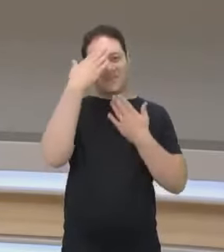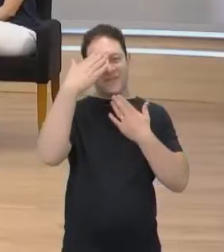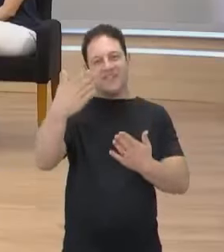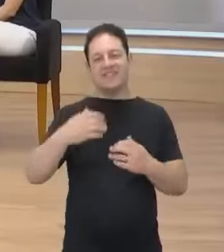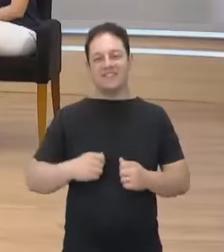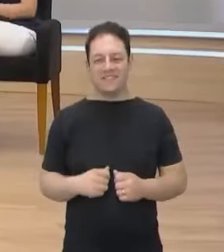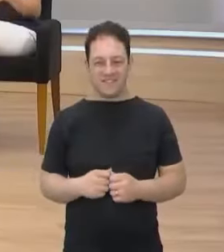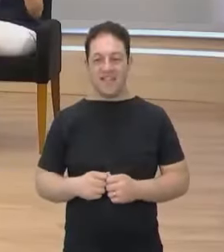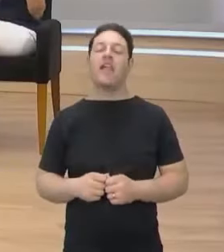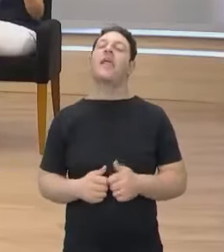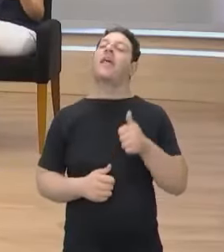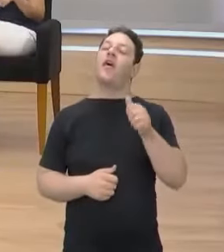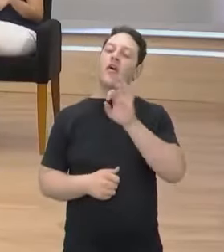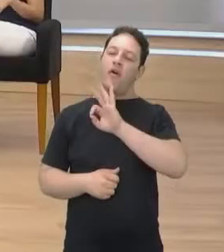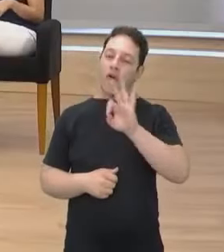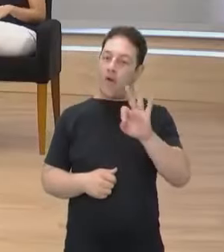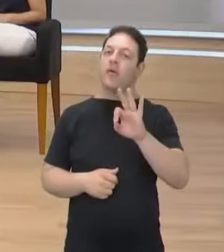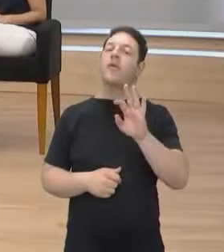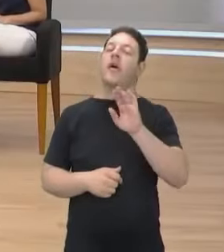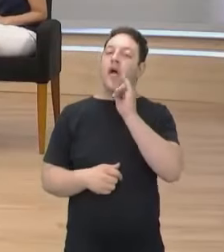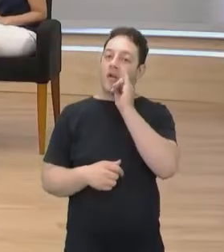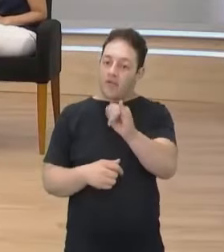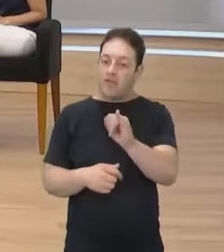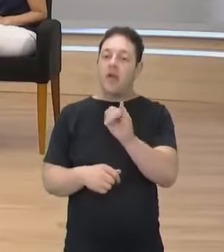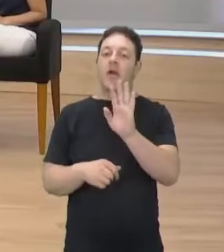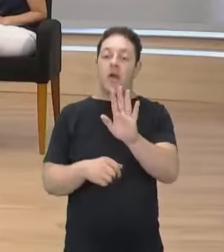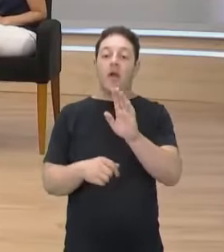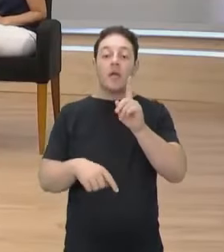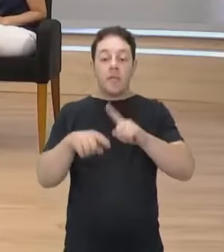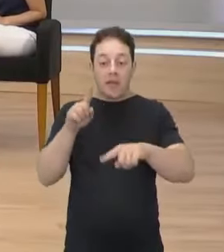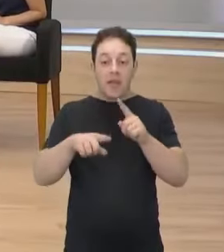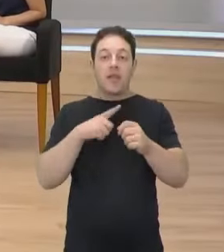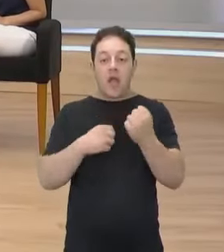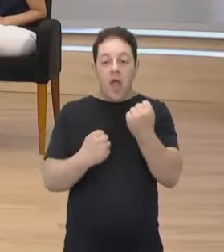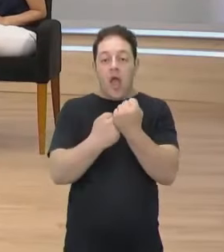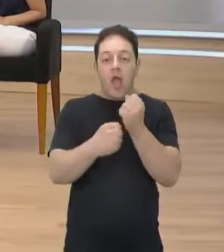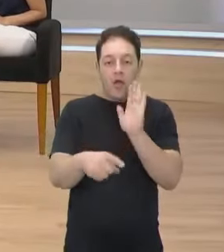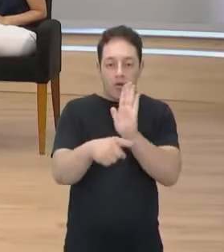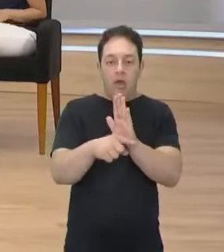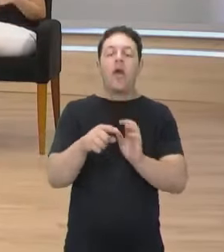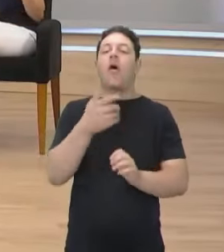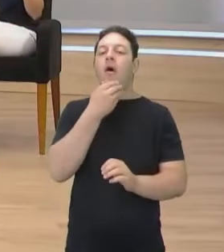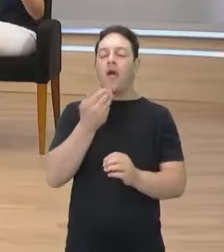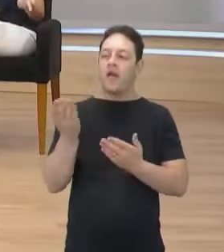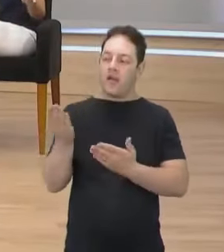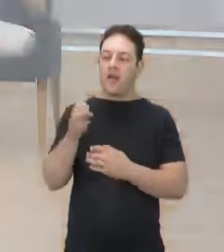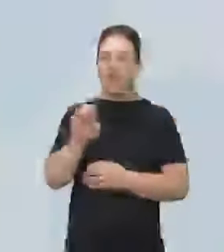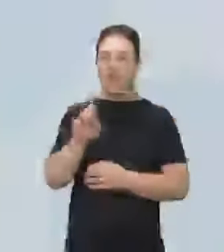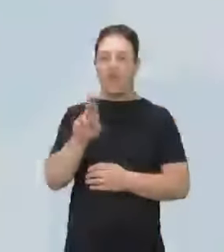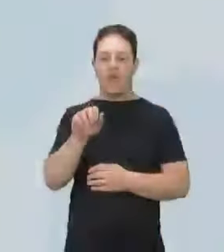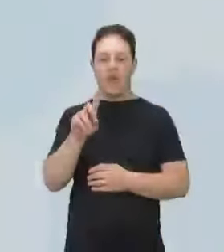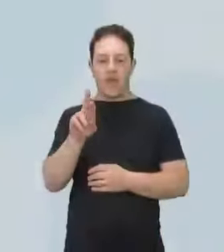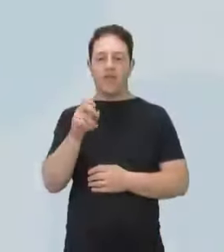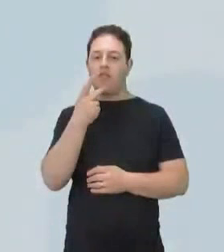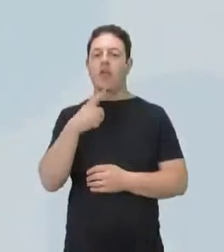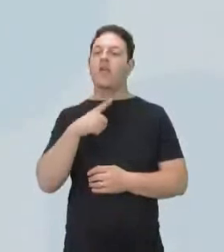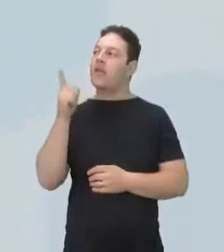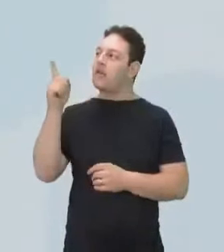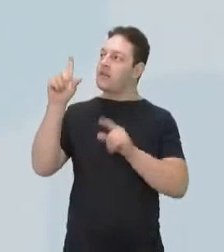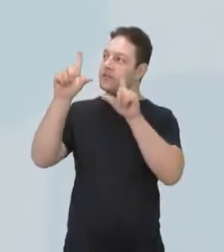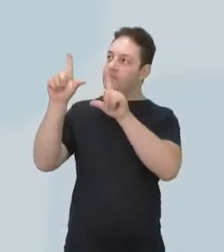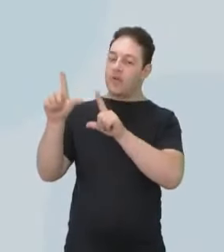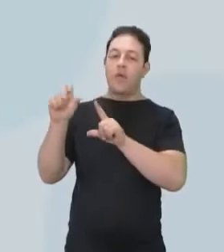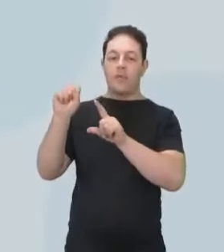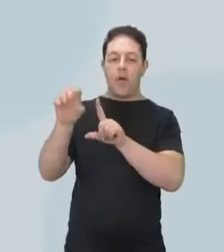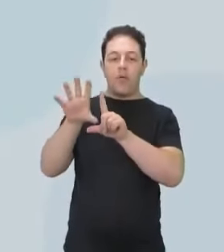obrigado. Tá ótimo. Pessoal, só queria deixar aqui para vocês, tem um material de apoio que o Eduardo falou pra gente, então tem algumas publicações na tela para